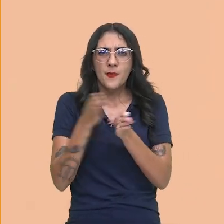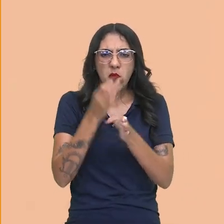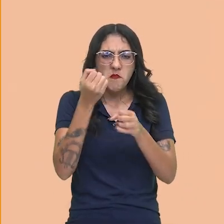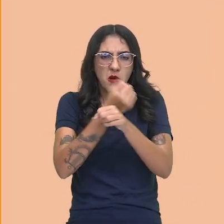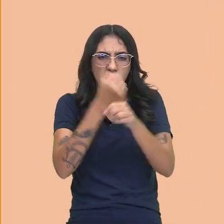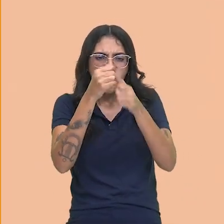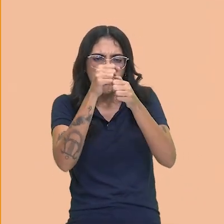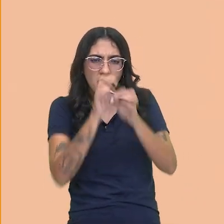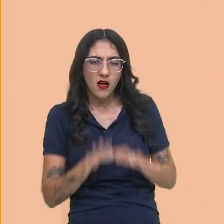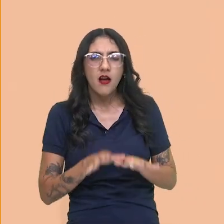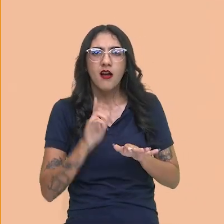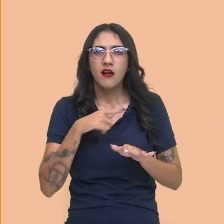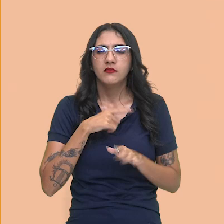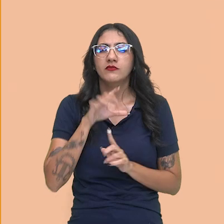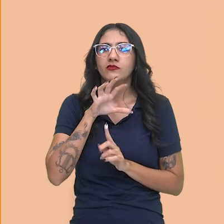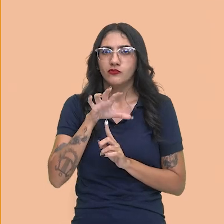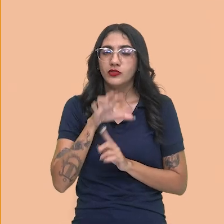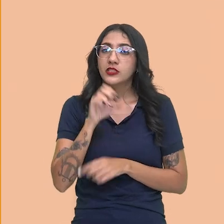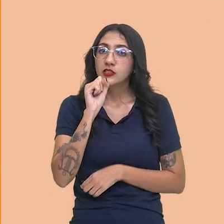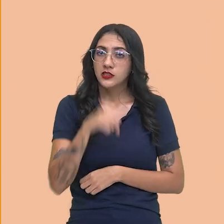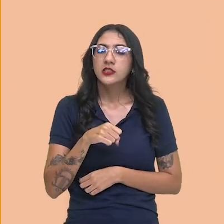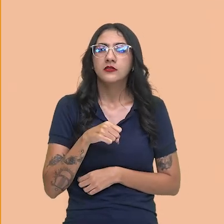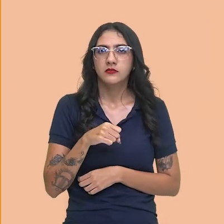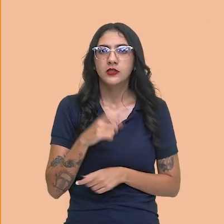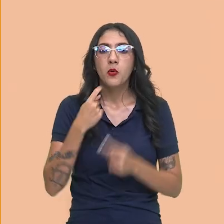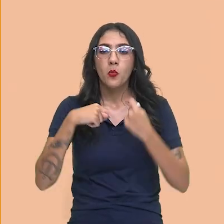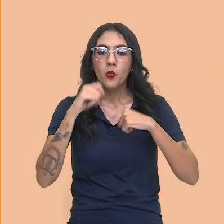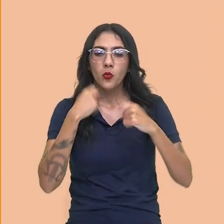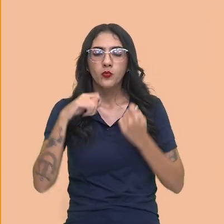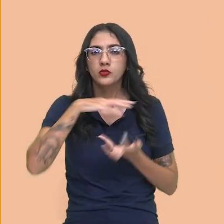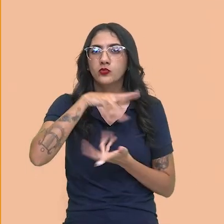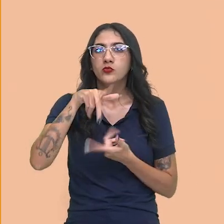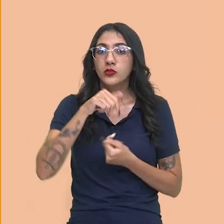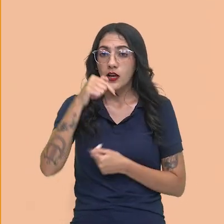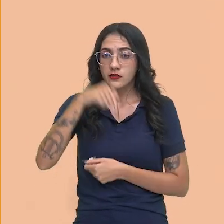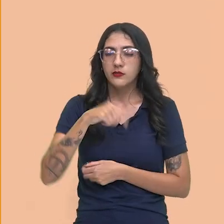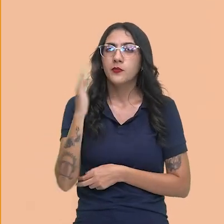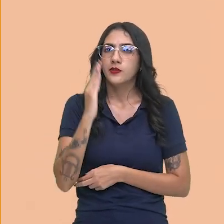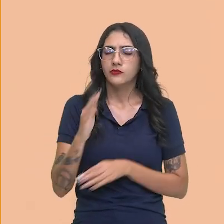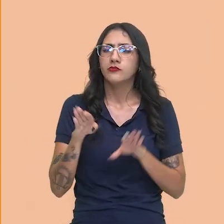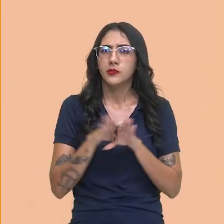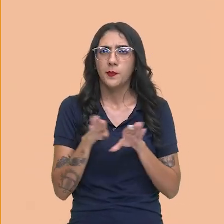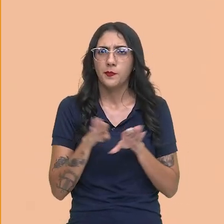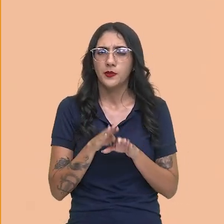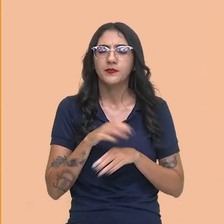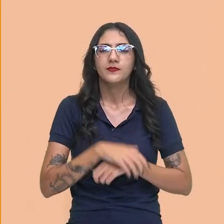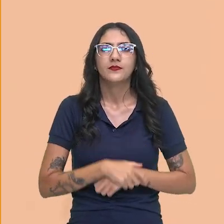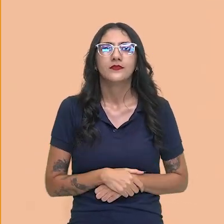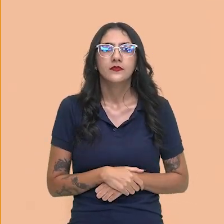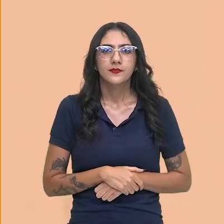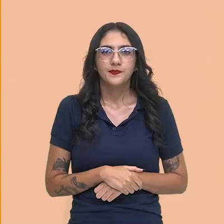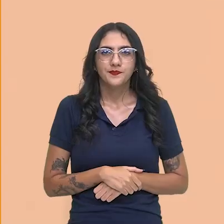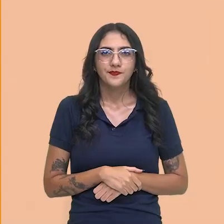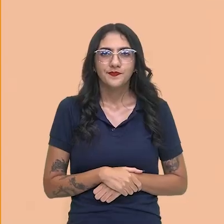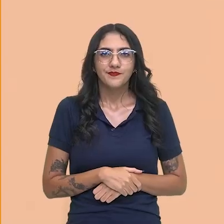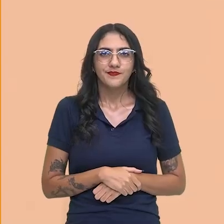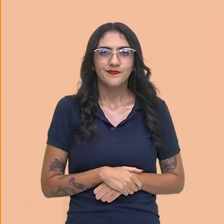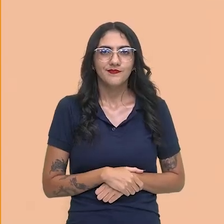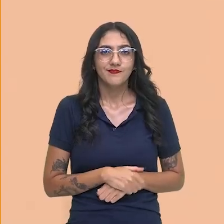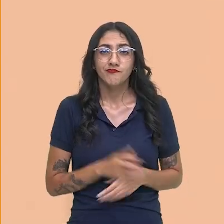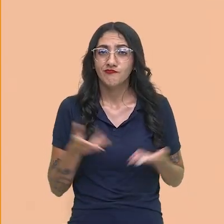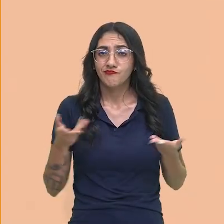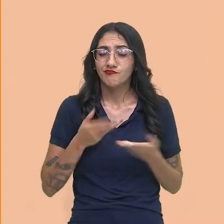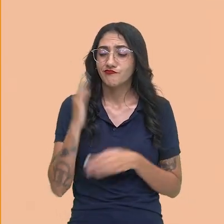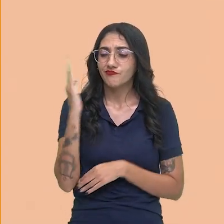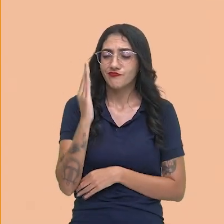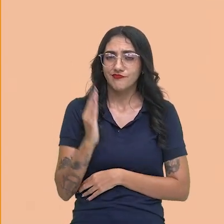né, essa postura econômica mundial aí do Brasil, tá bem? Falando em Brasil, né, vamos